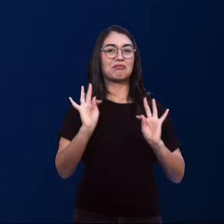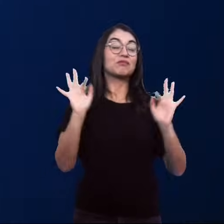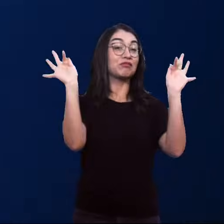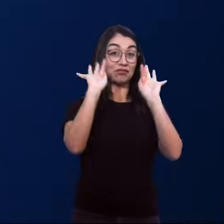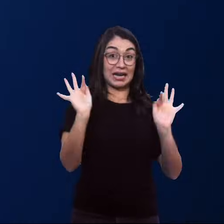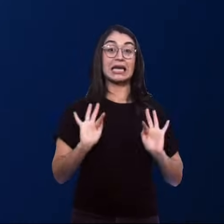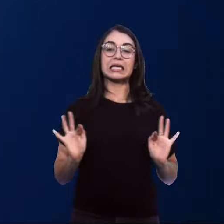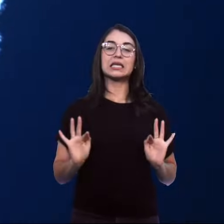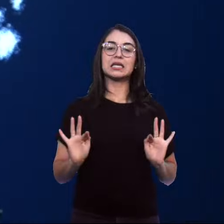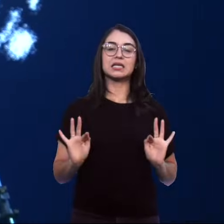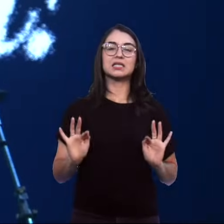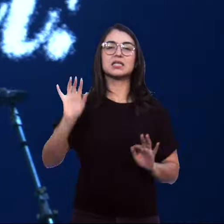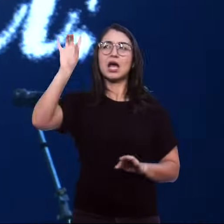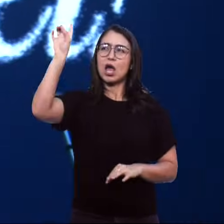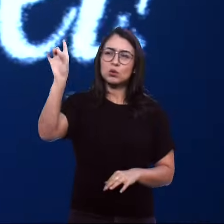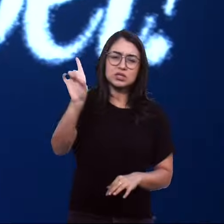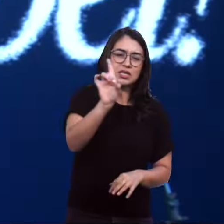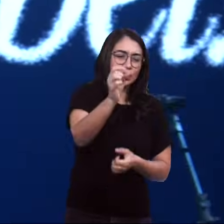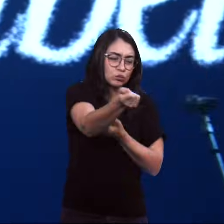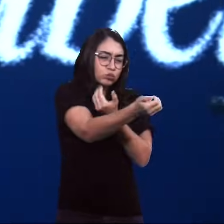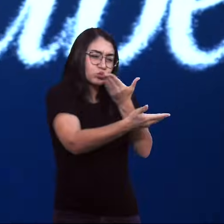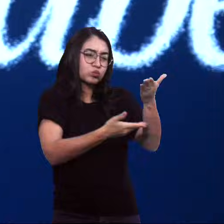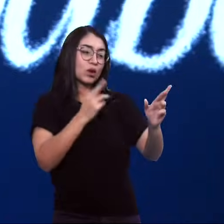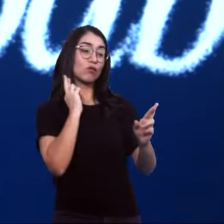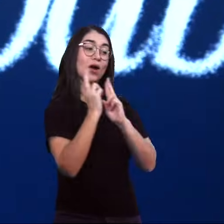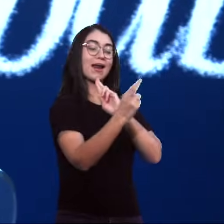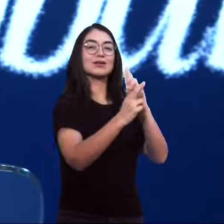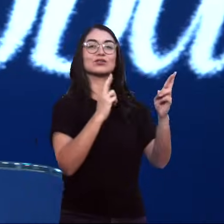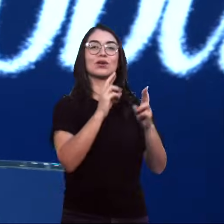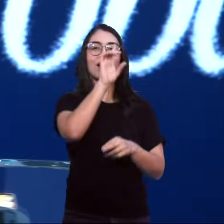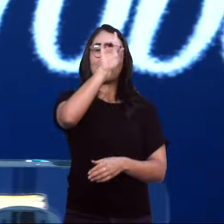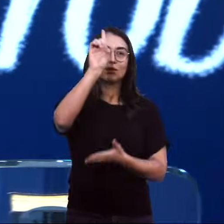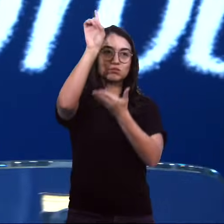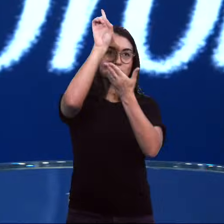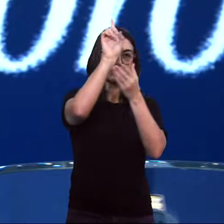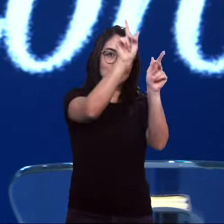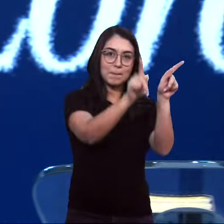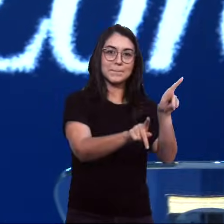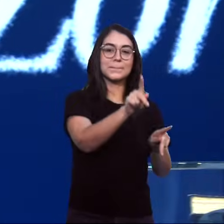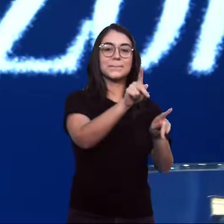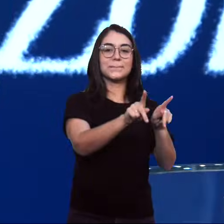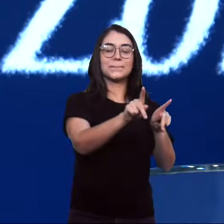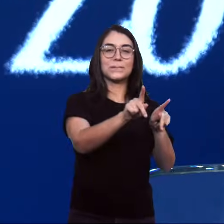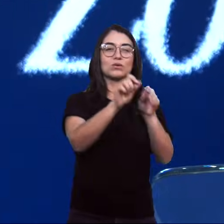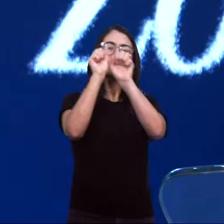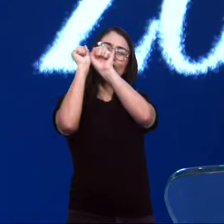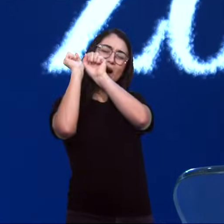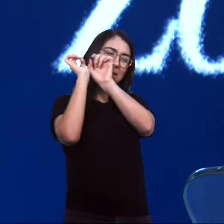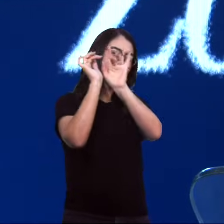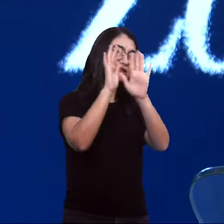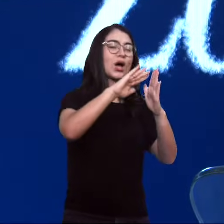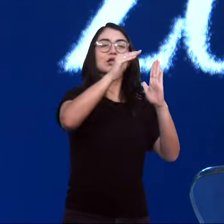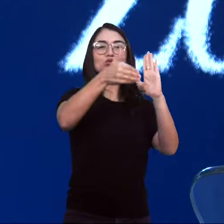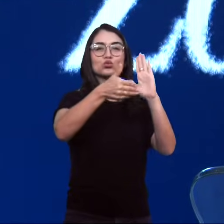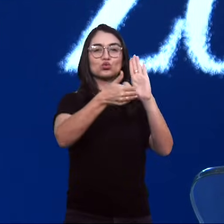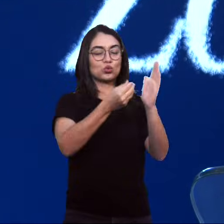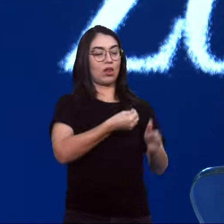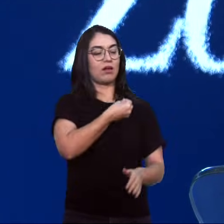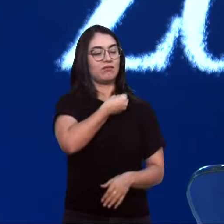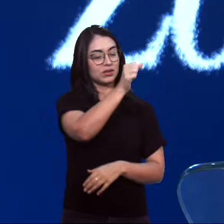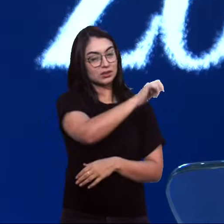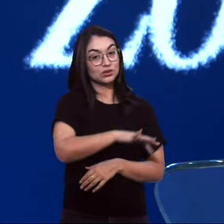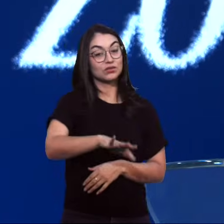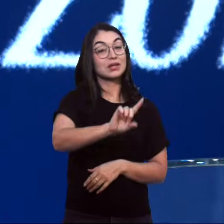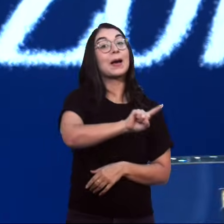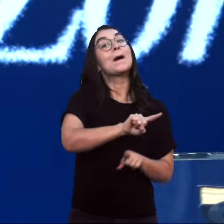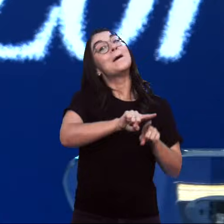de vocês, vocês serão o meu povo, eu serei o seu Deus, e eu vou abençoar tudo que vocês fizerem, mas se